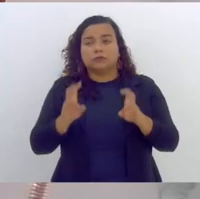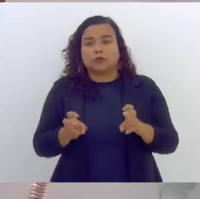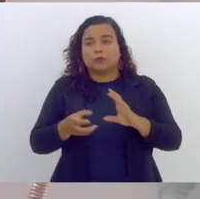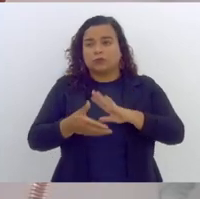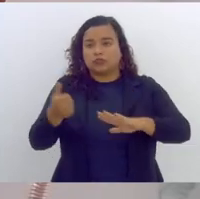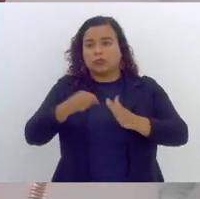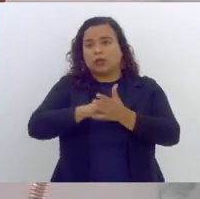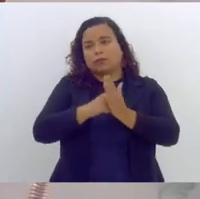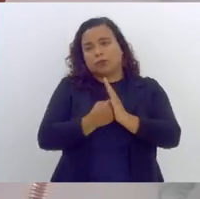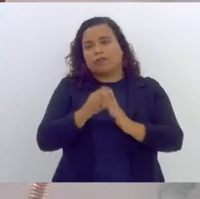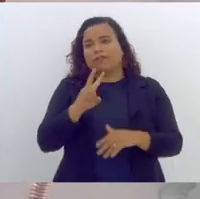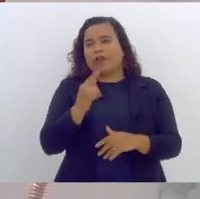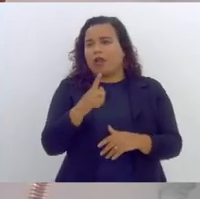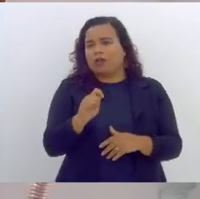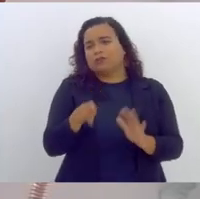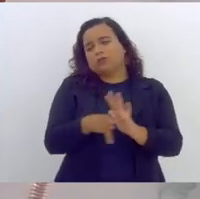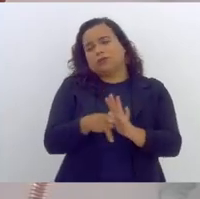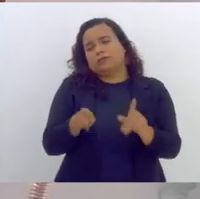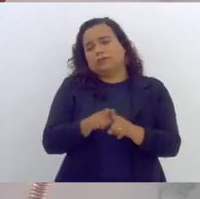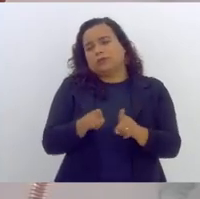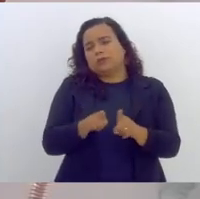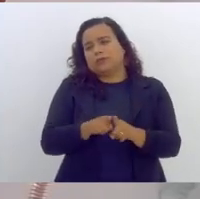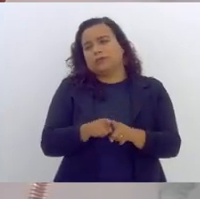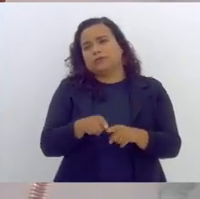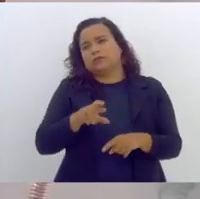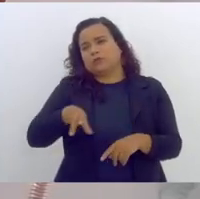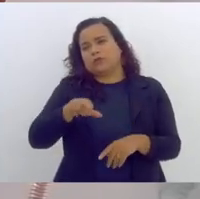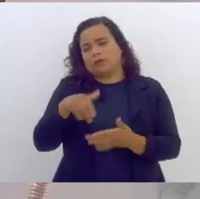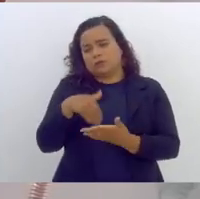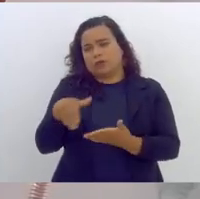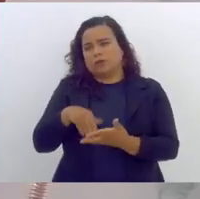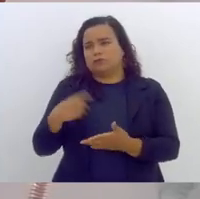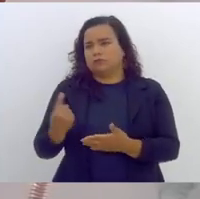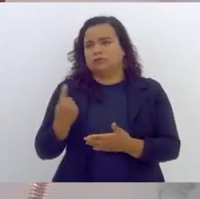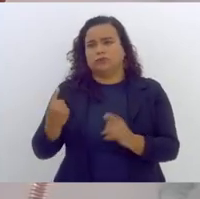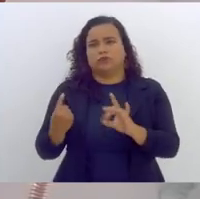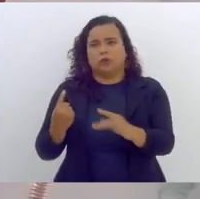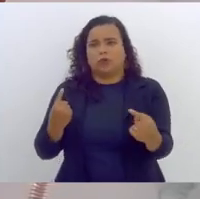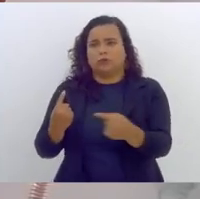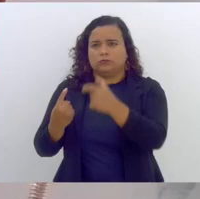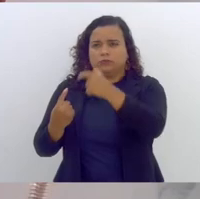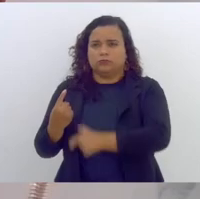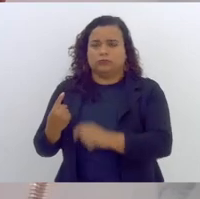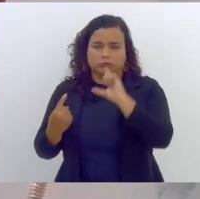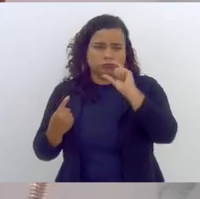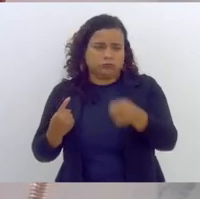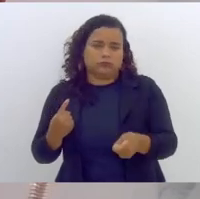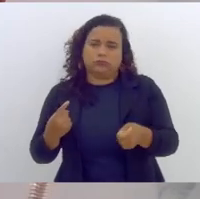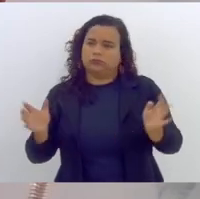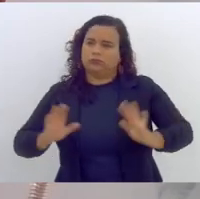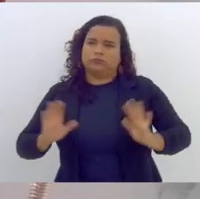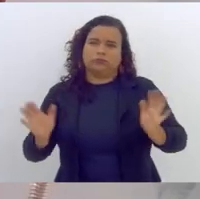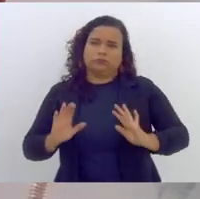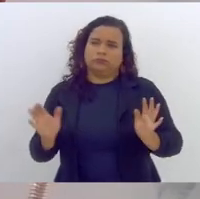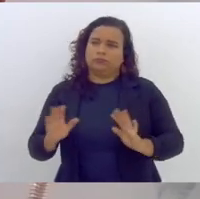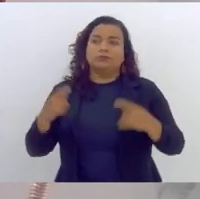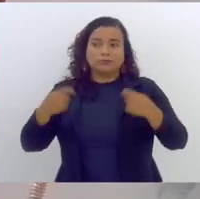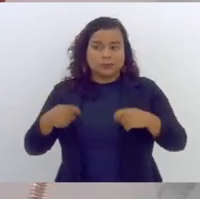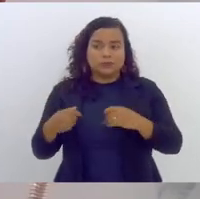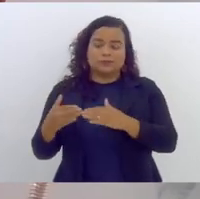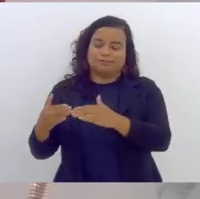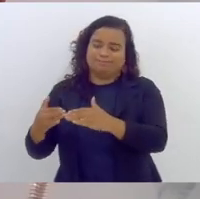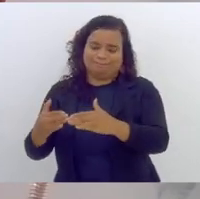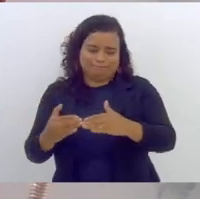desbloqueio de vagas porque não é o secretário sozinho seja de qual secretaria for que consegue desbloquear